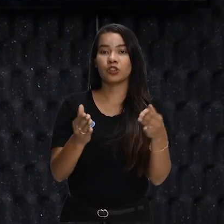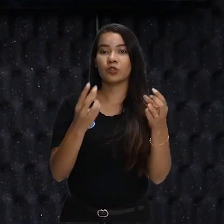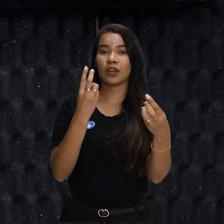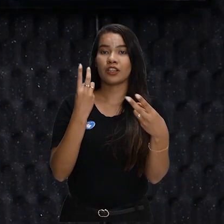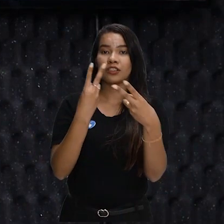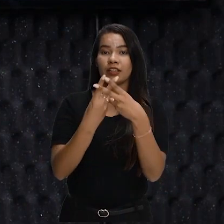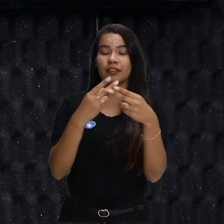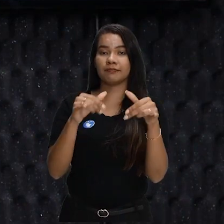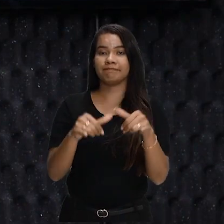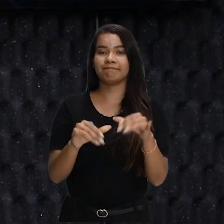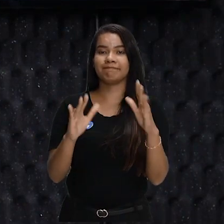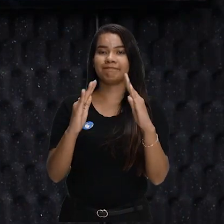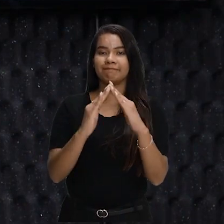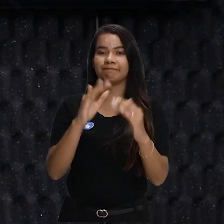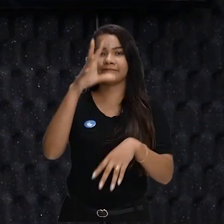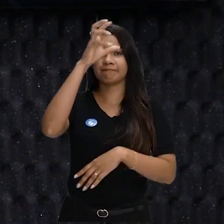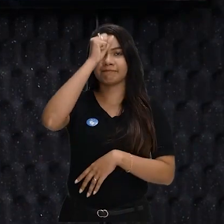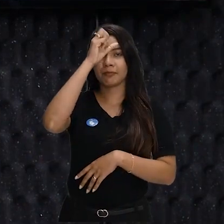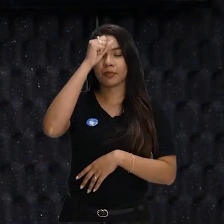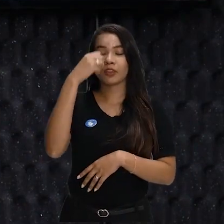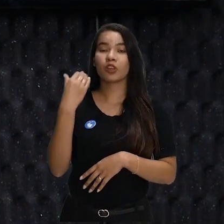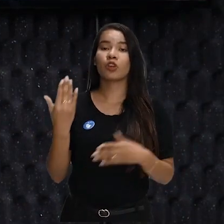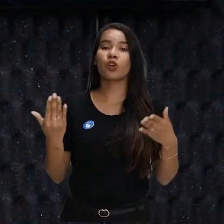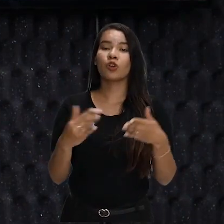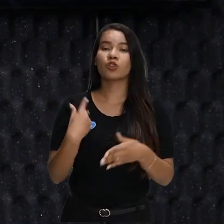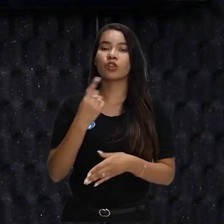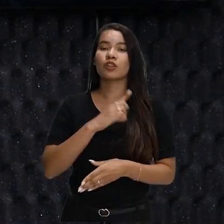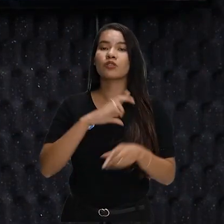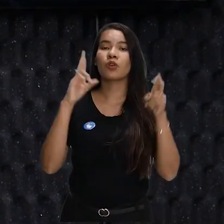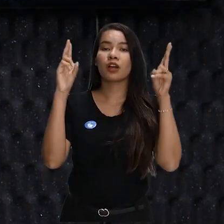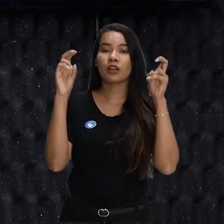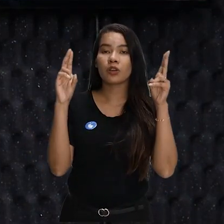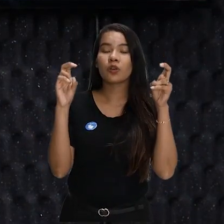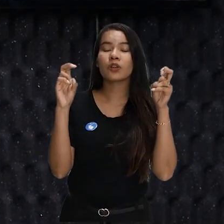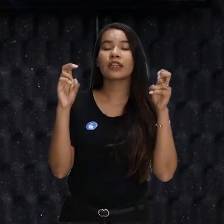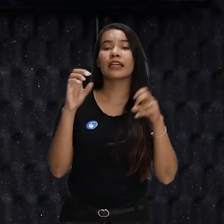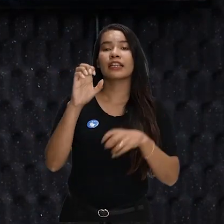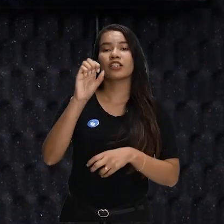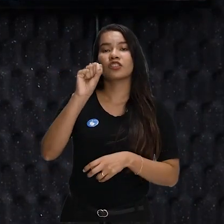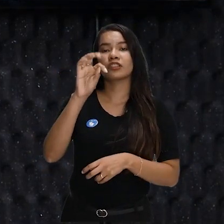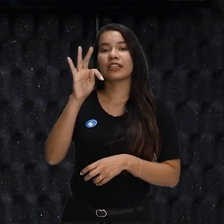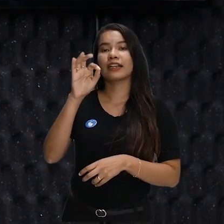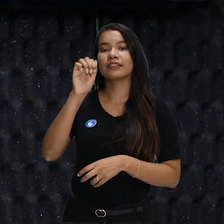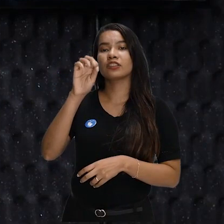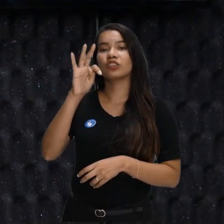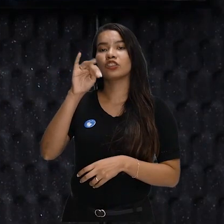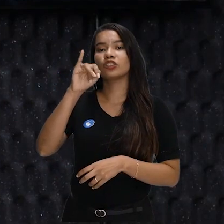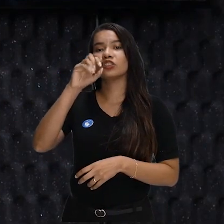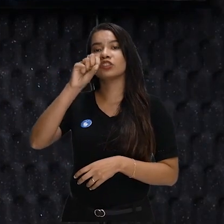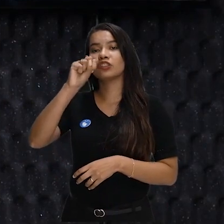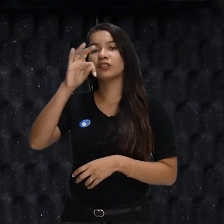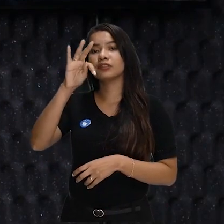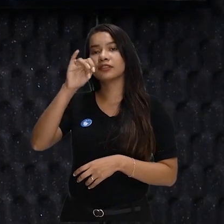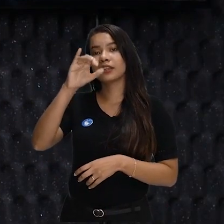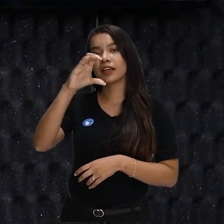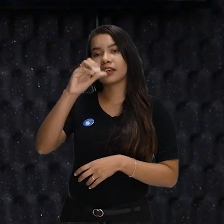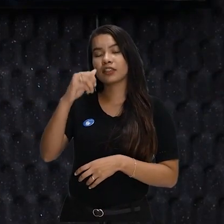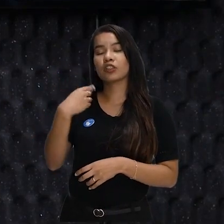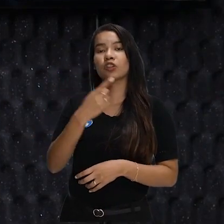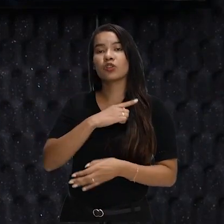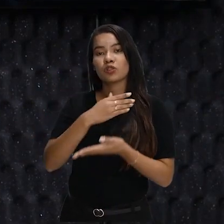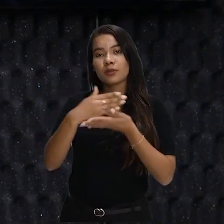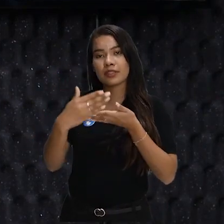um pouco hoje de estatística, né, que é um assunto que a gente já começou na aula passada, né, falamos um pouco aí da